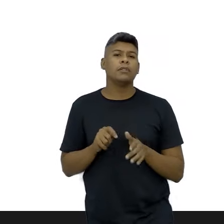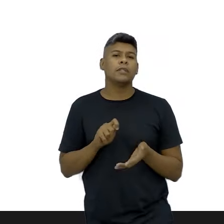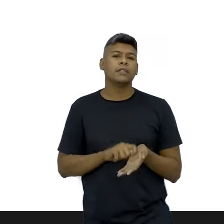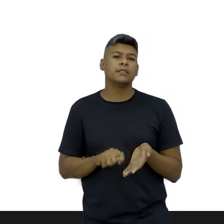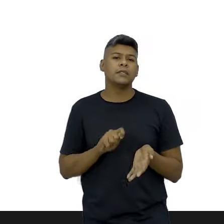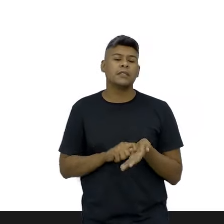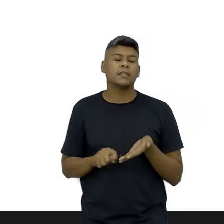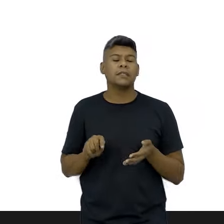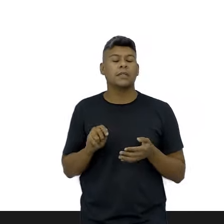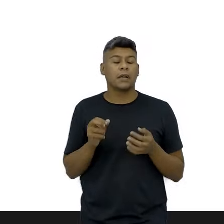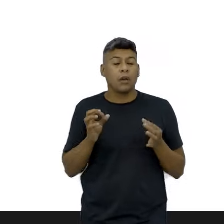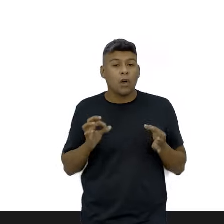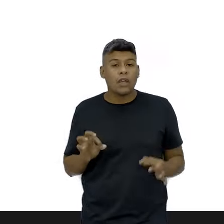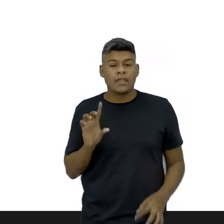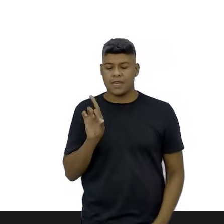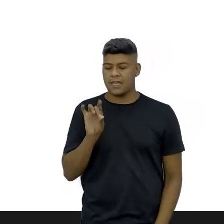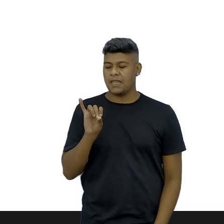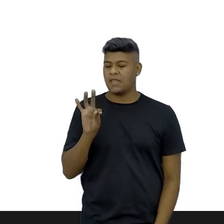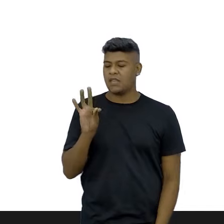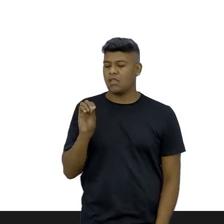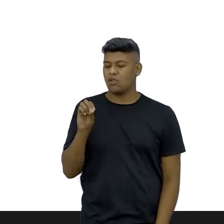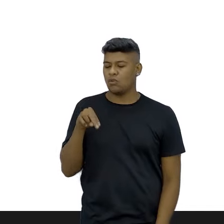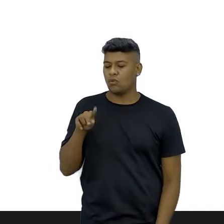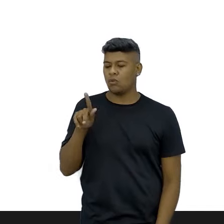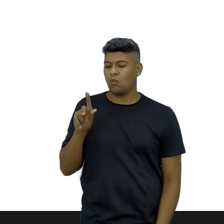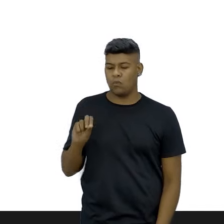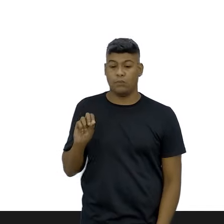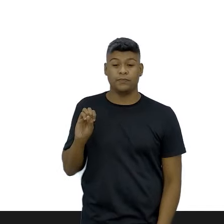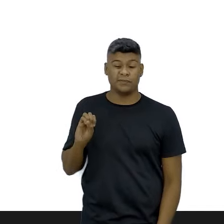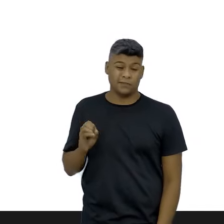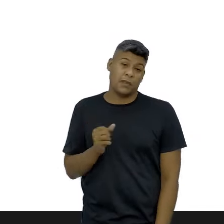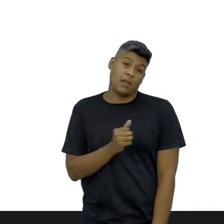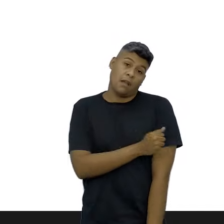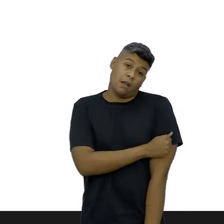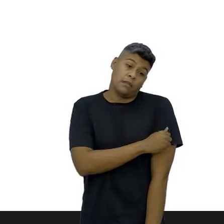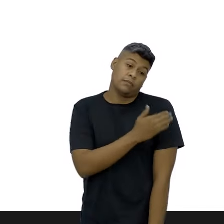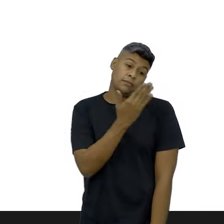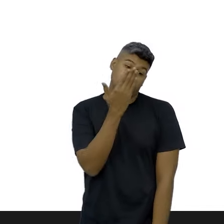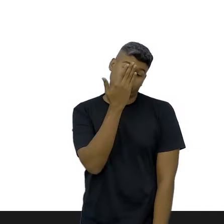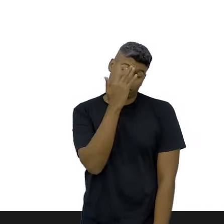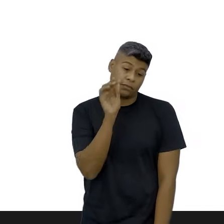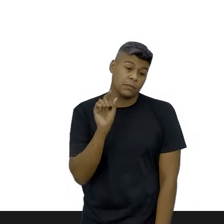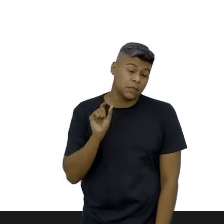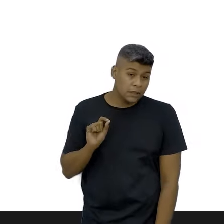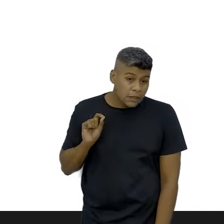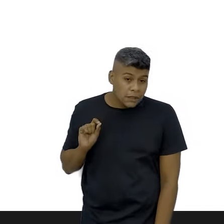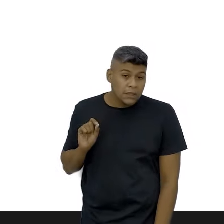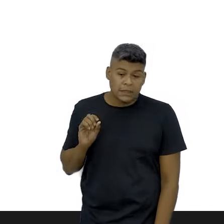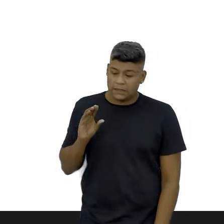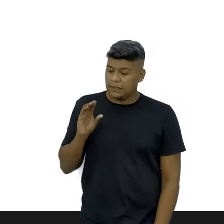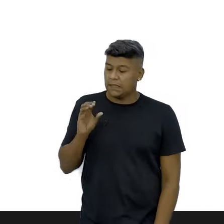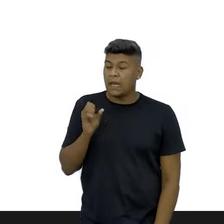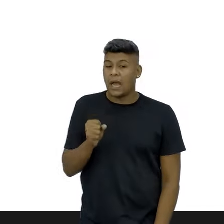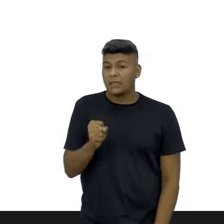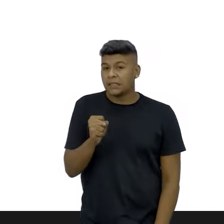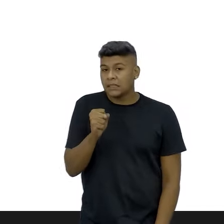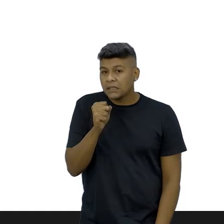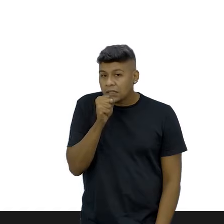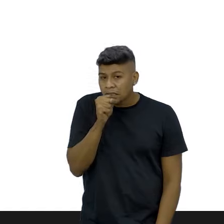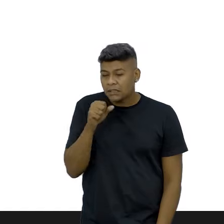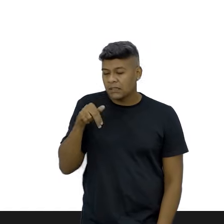de ditongos, né, e se os estudantes entenderem que, embora eles falem cenoura, eles devem